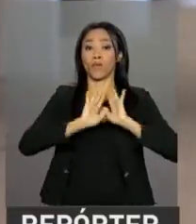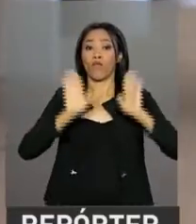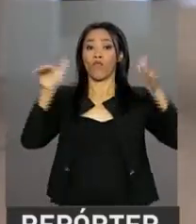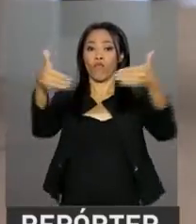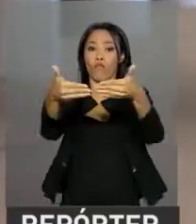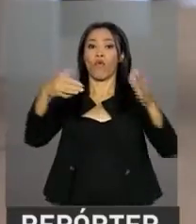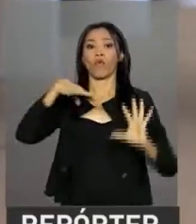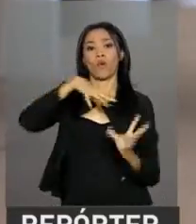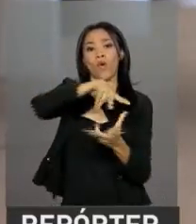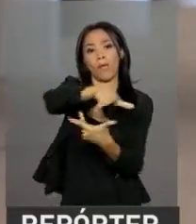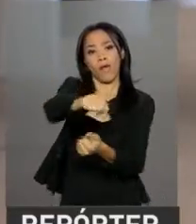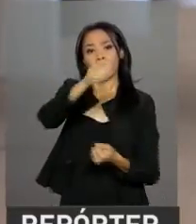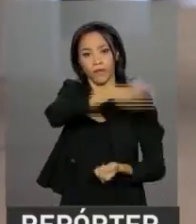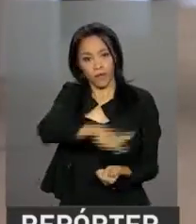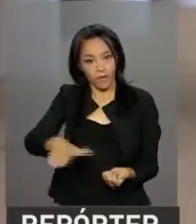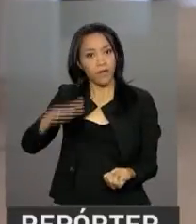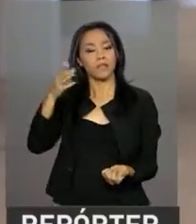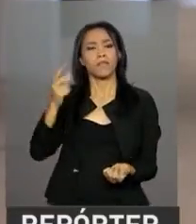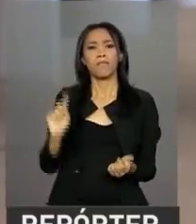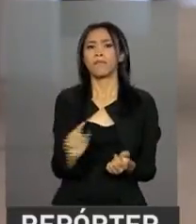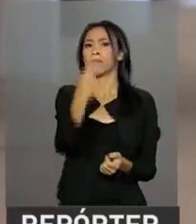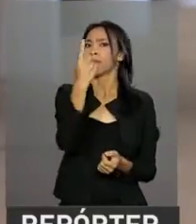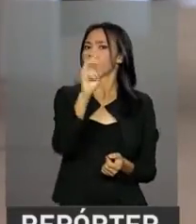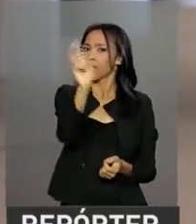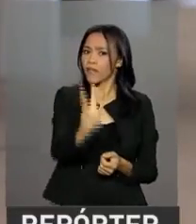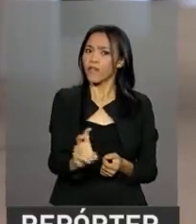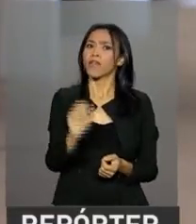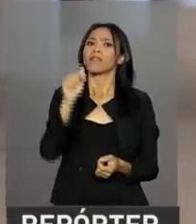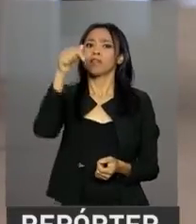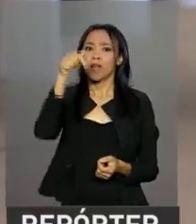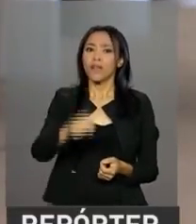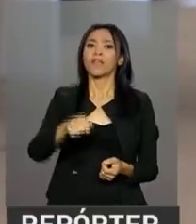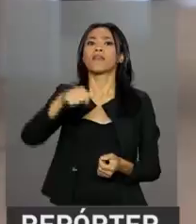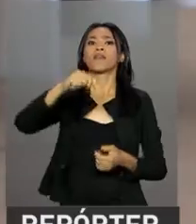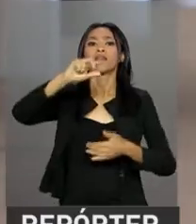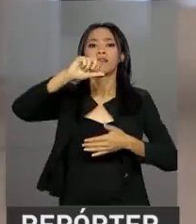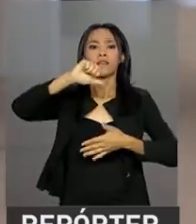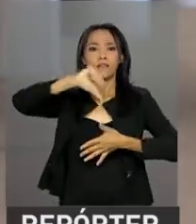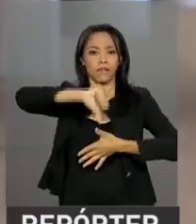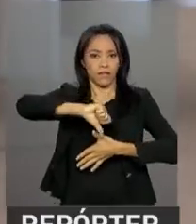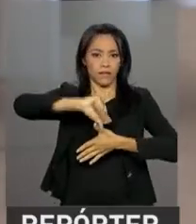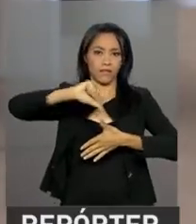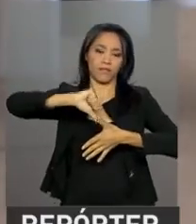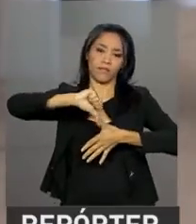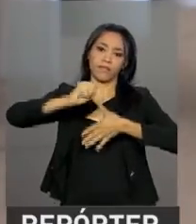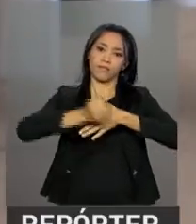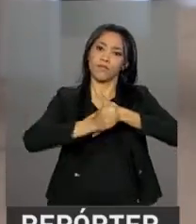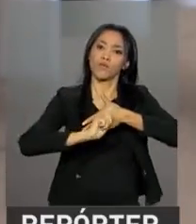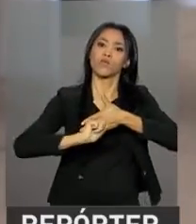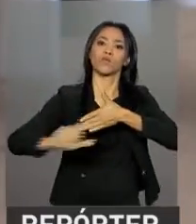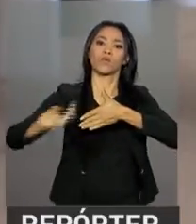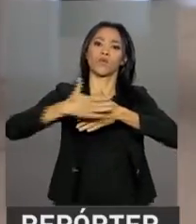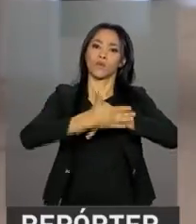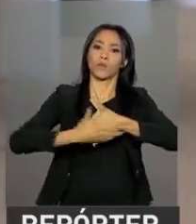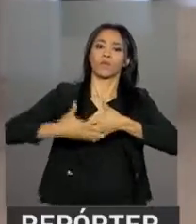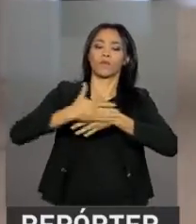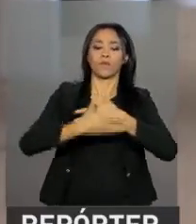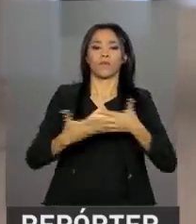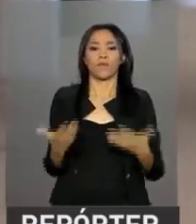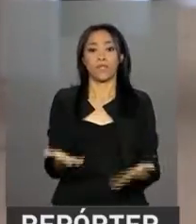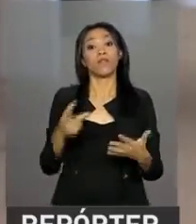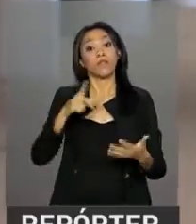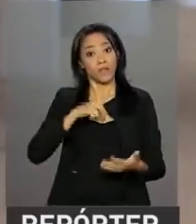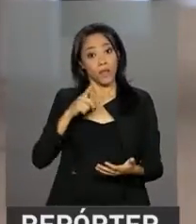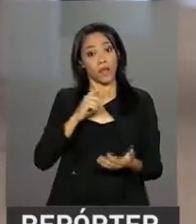da criança que acontece pela primeira vez aqui na américa do sul vai ter a participação também dos do